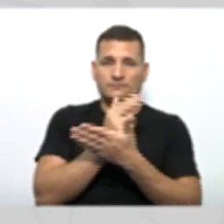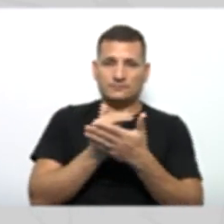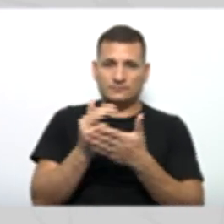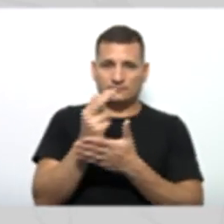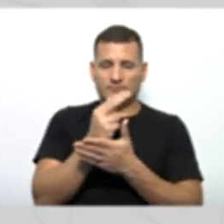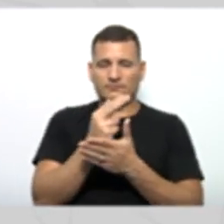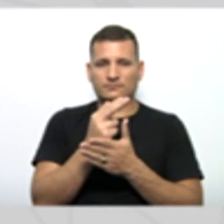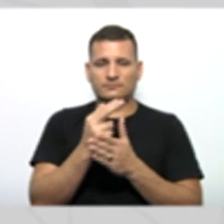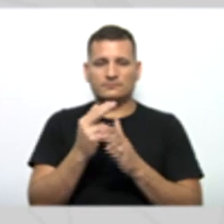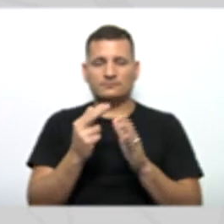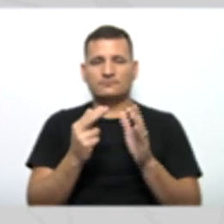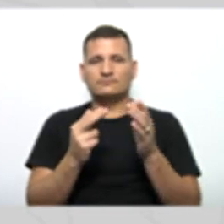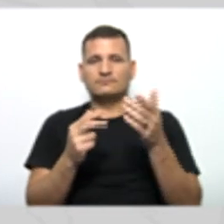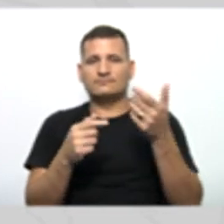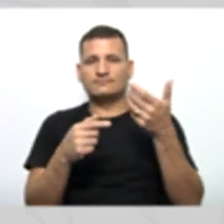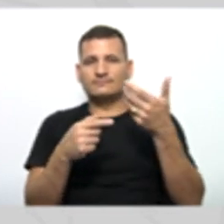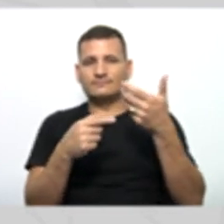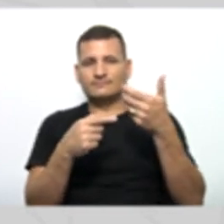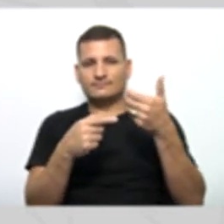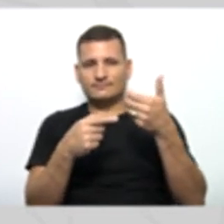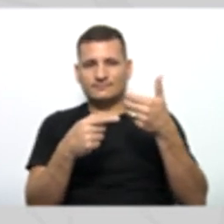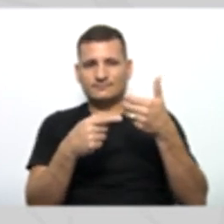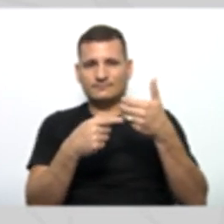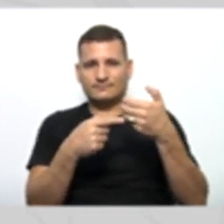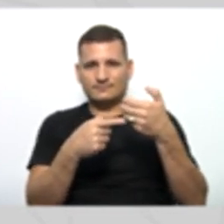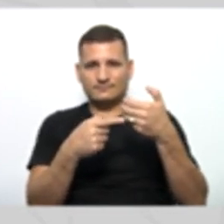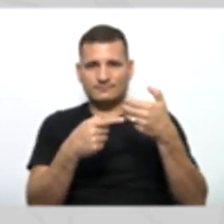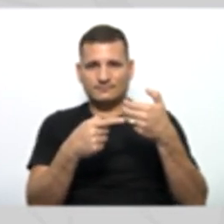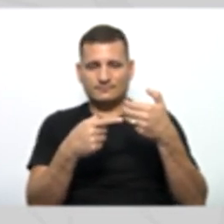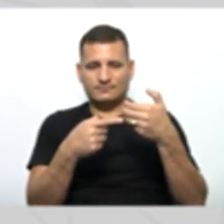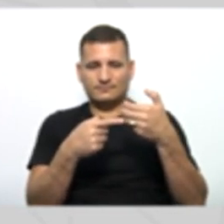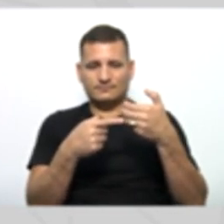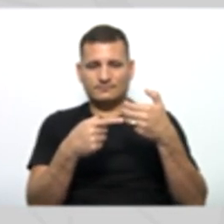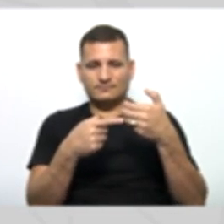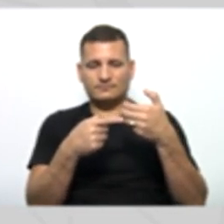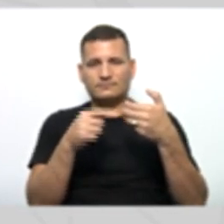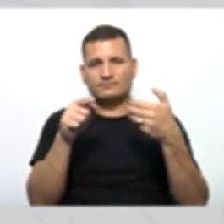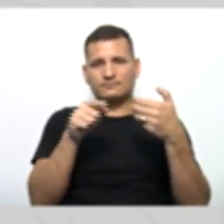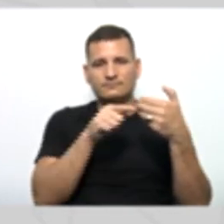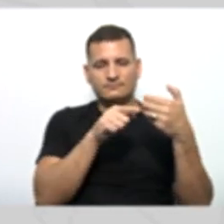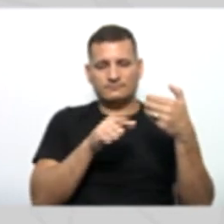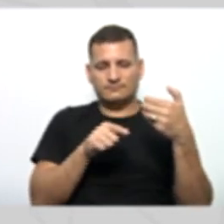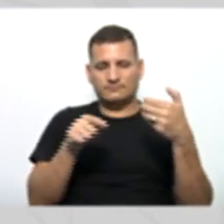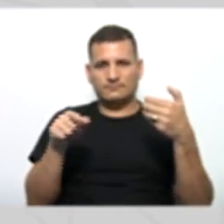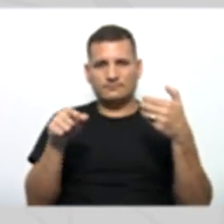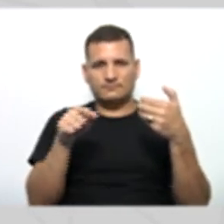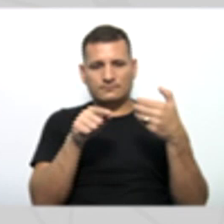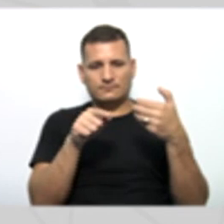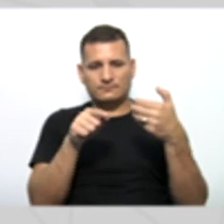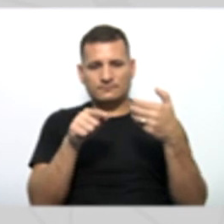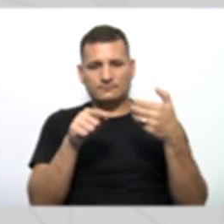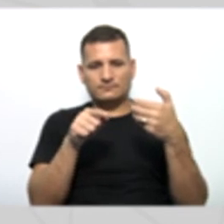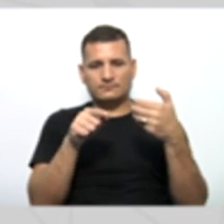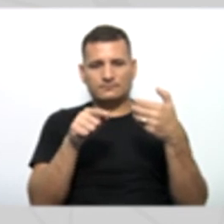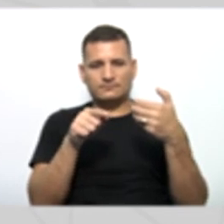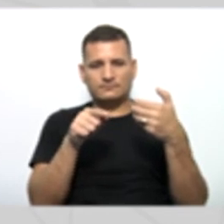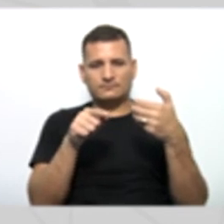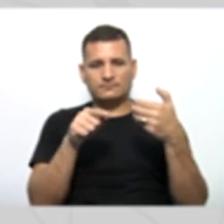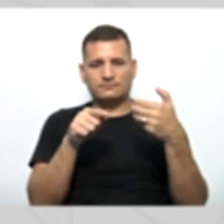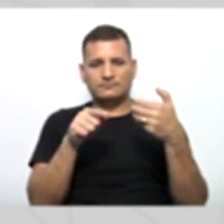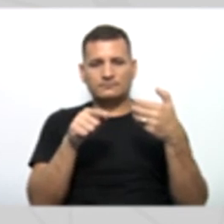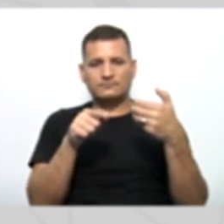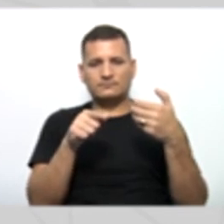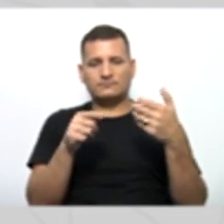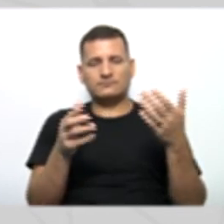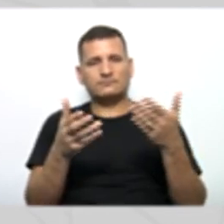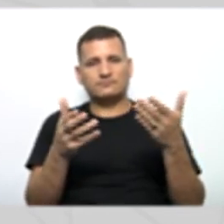colado no que está sendo agregado, ele vai ficar dessa forma. Aqui, ó, eu tenho a composição,